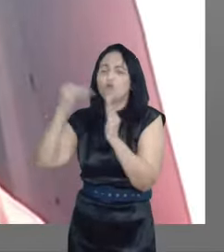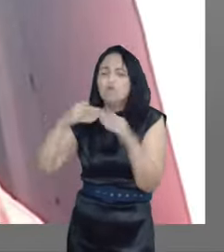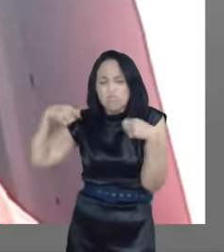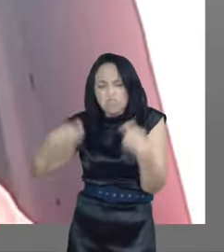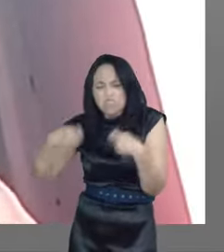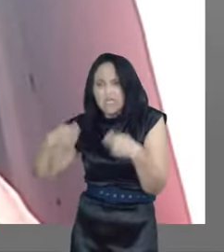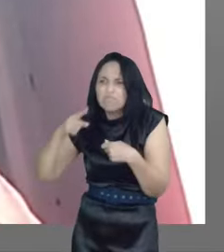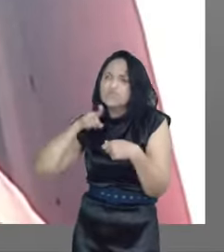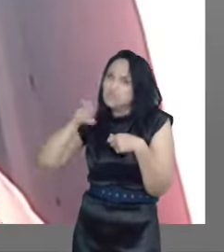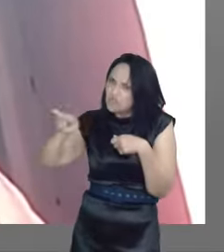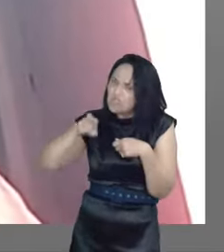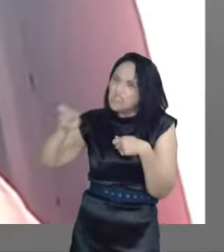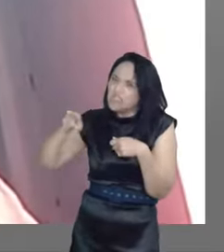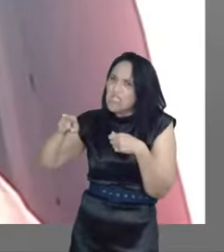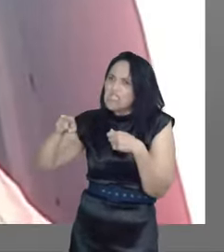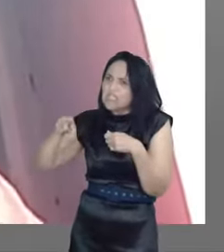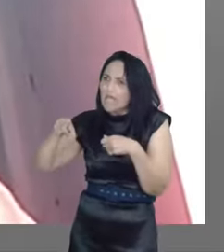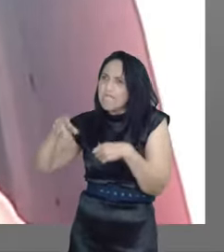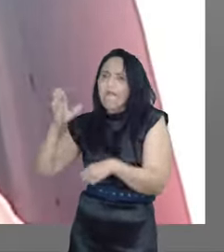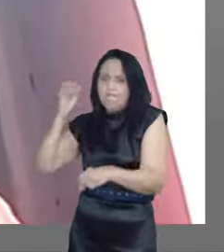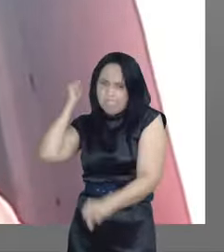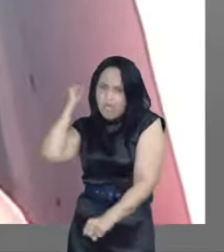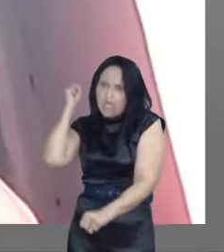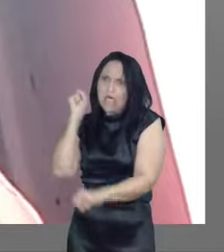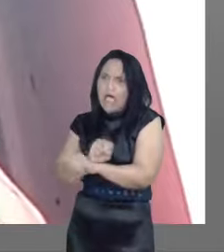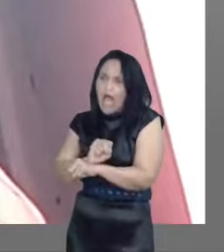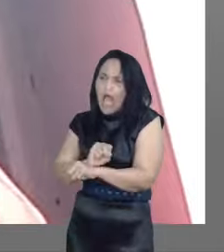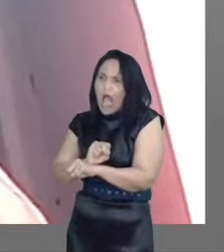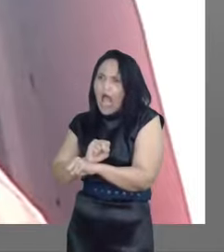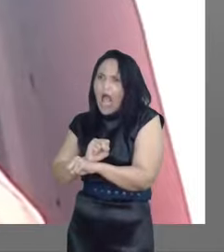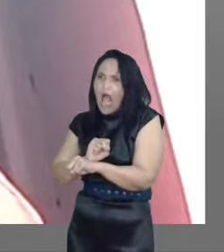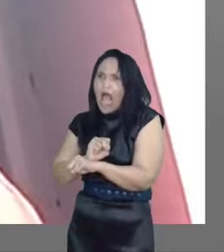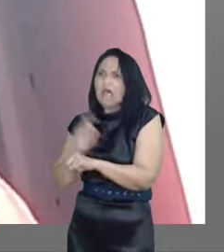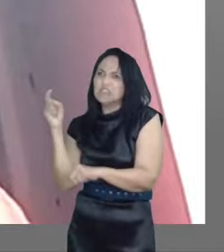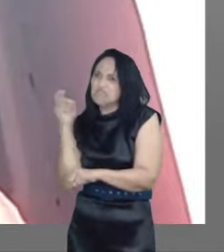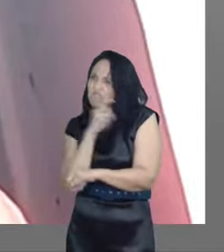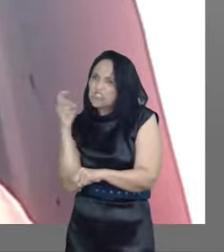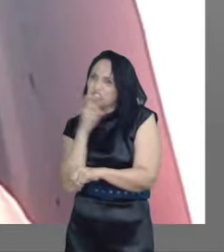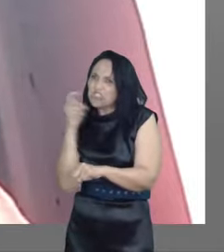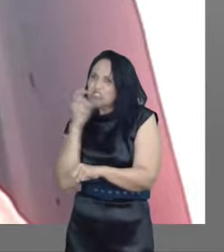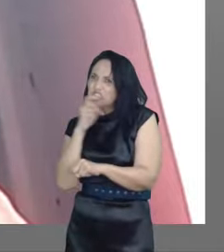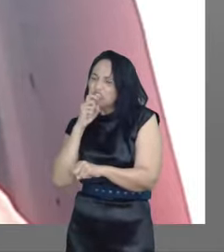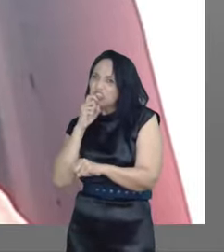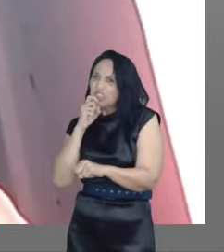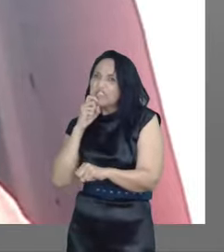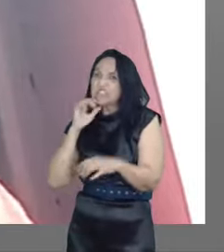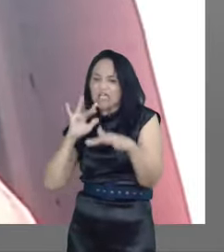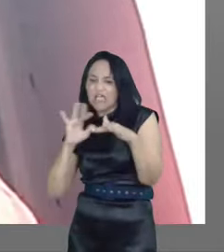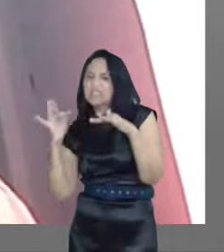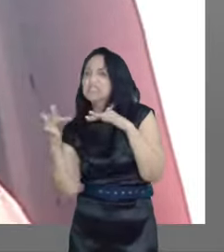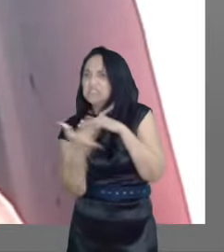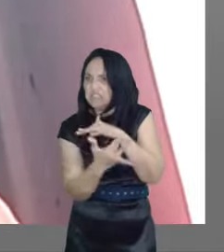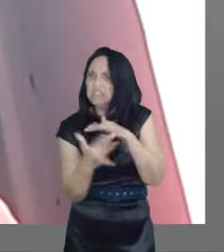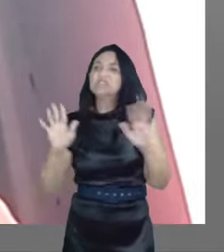Evidentemente, combater fake news, né, combater a ditadura aí do X,